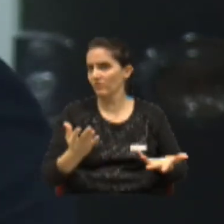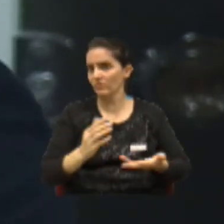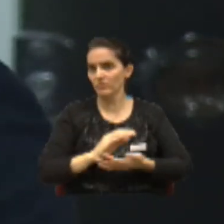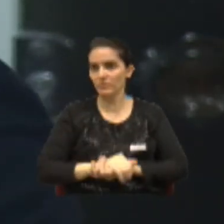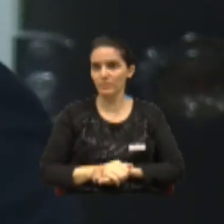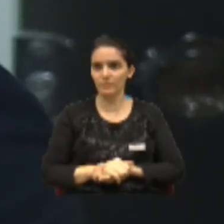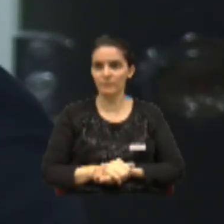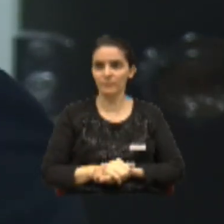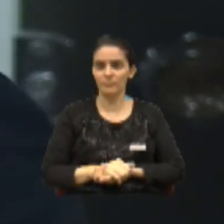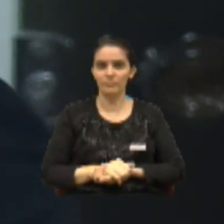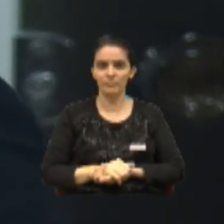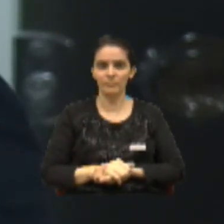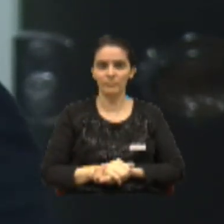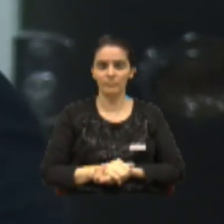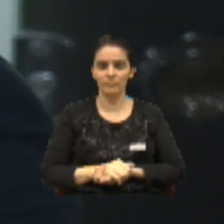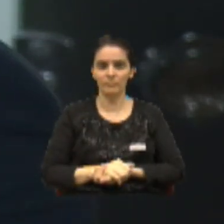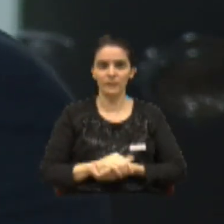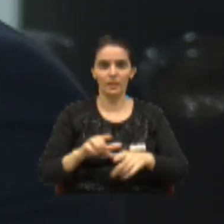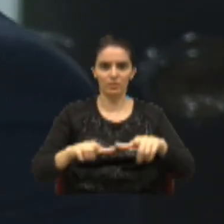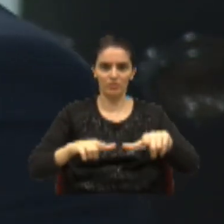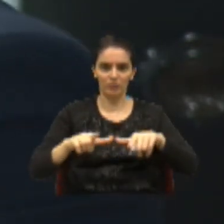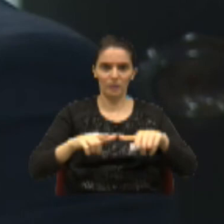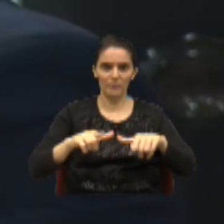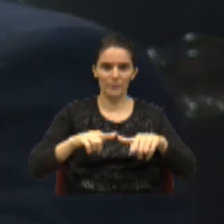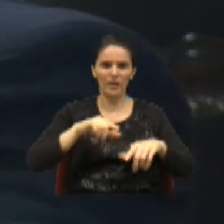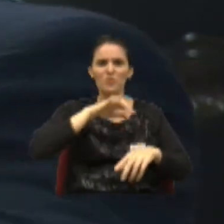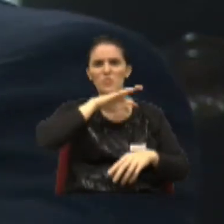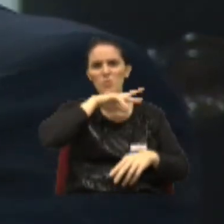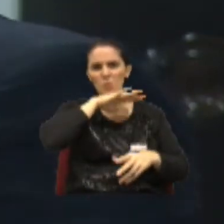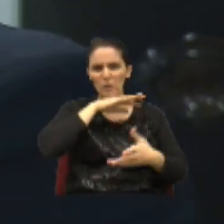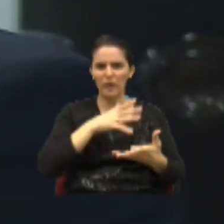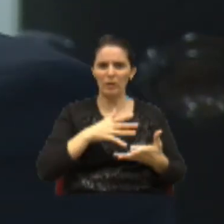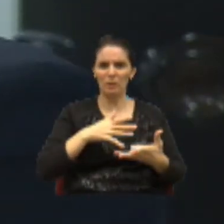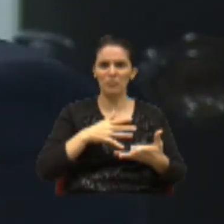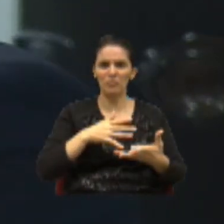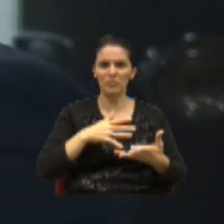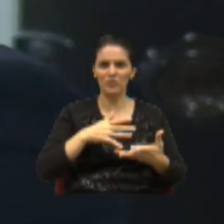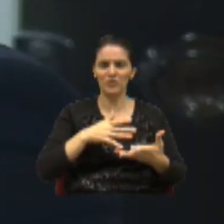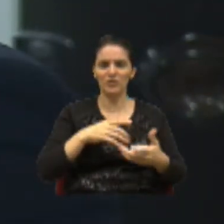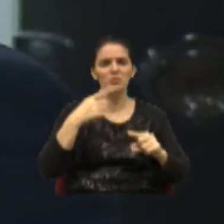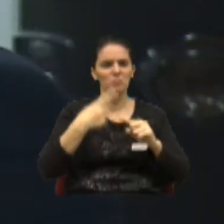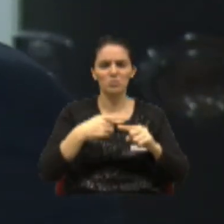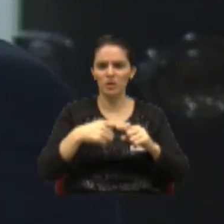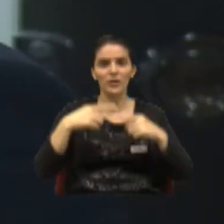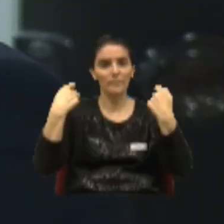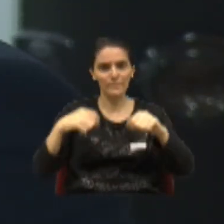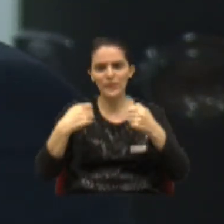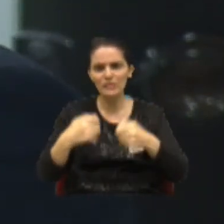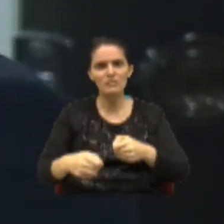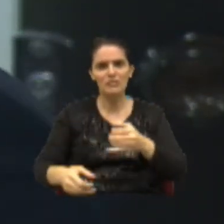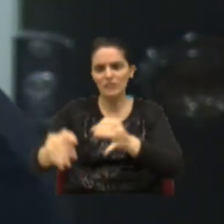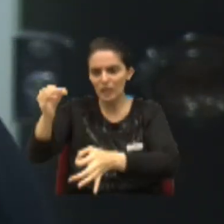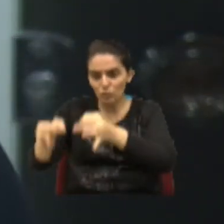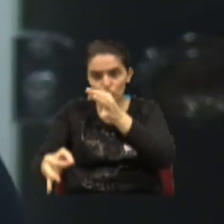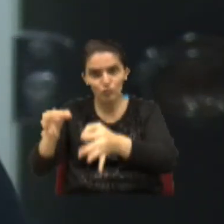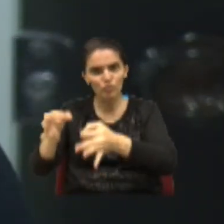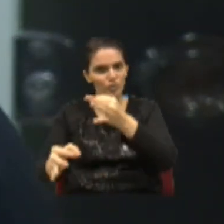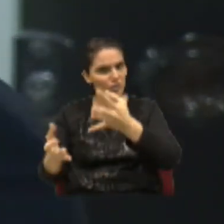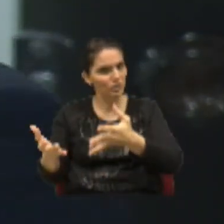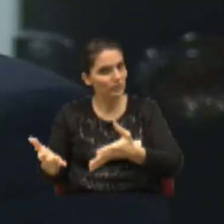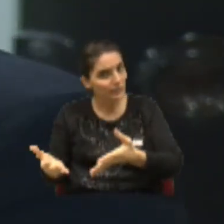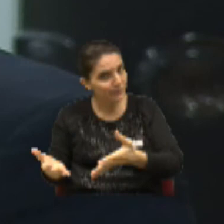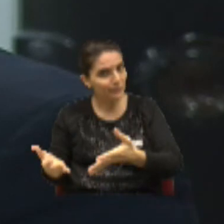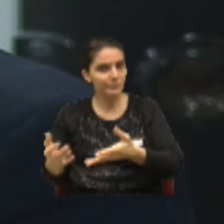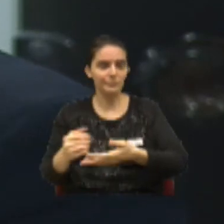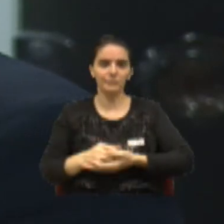o trabalho é de forma, então, que prejudica para ter uma vara, para ter um setor único e exclusivo para julgar isso, né? Agora,